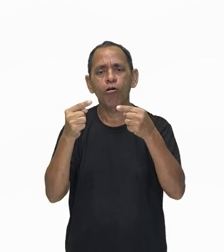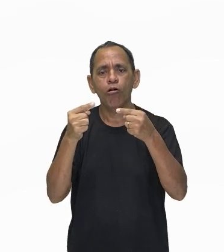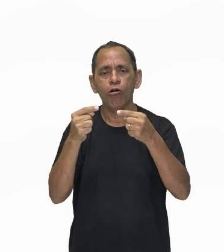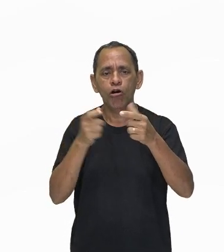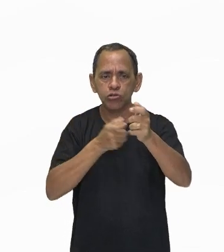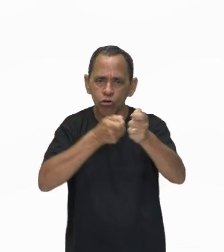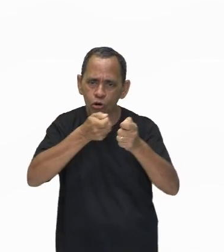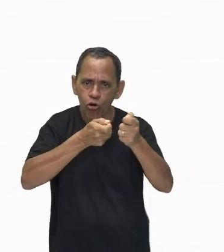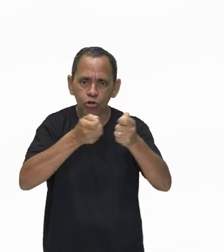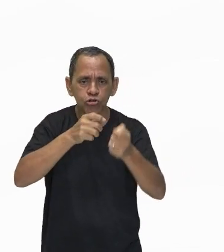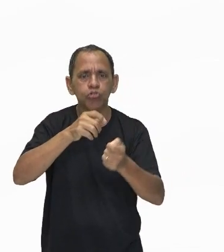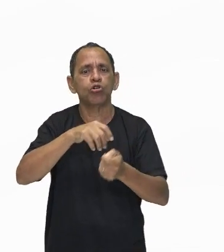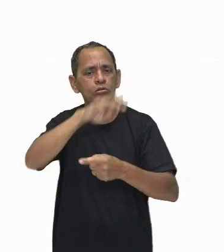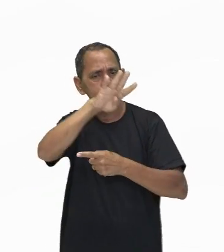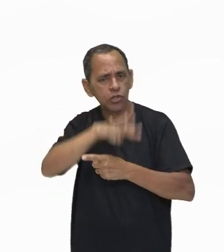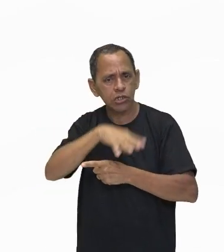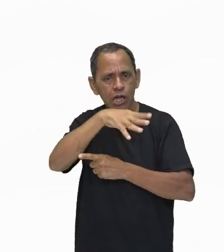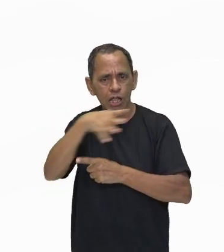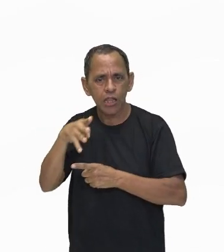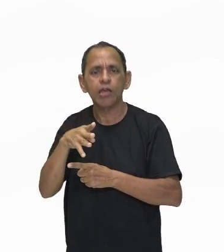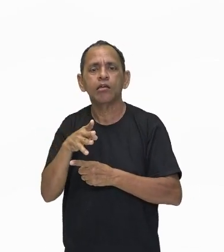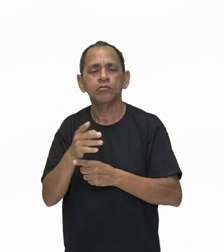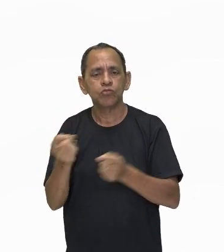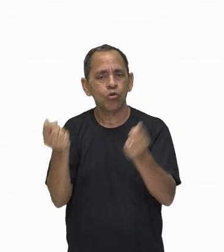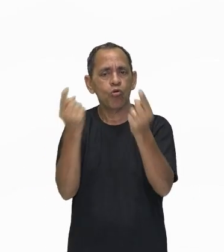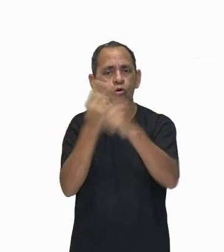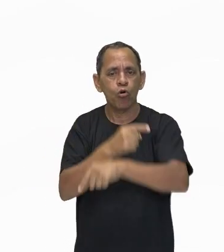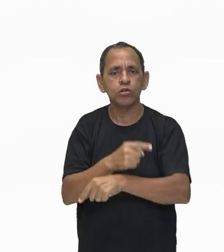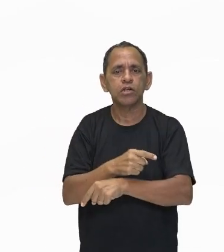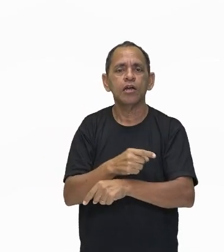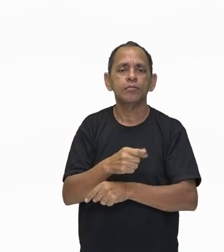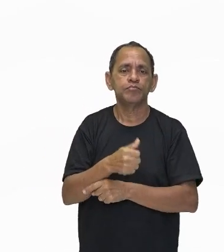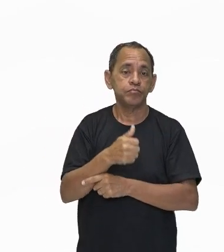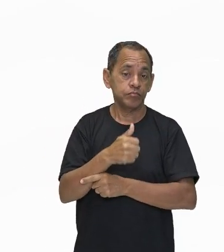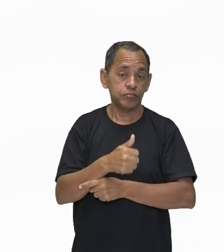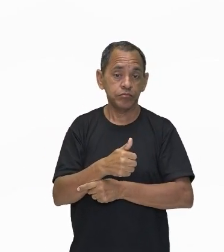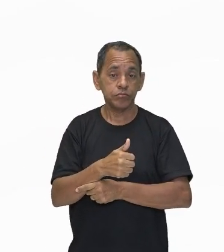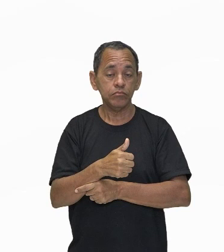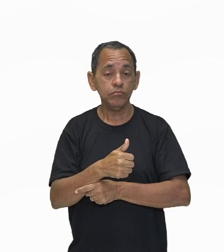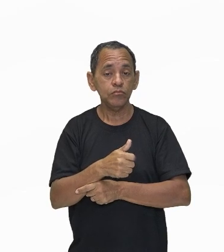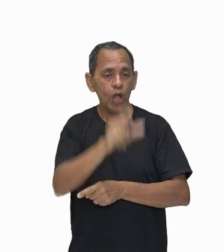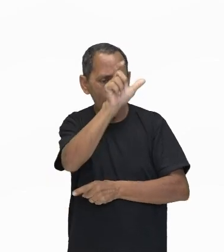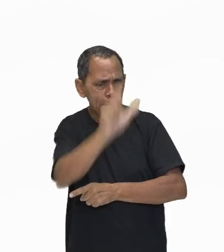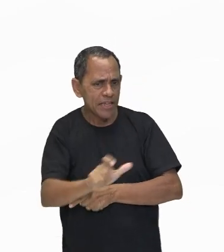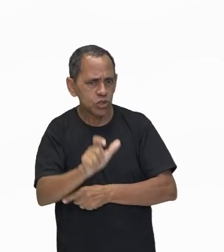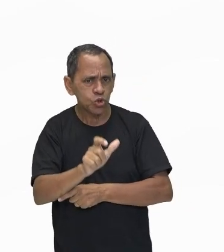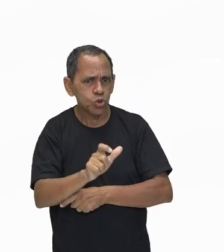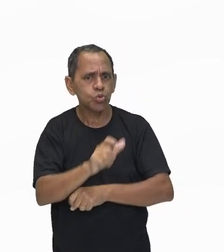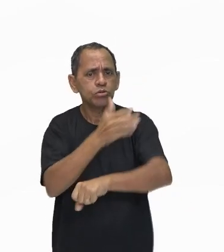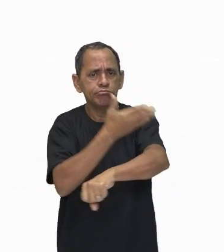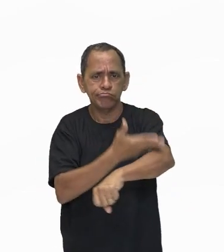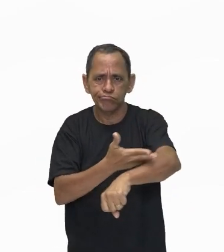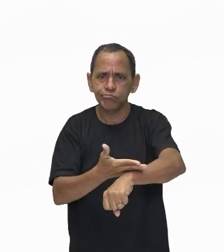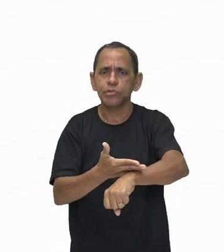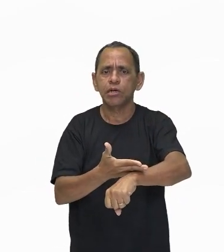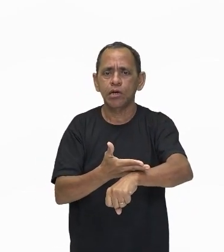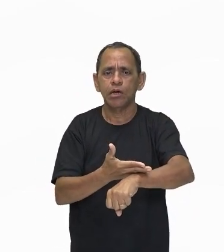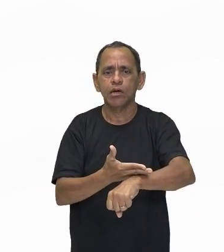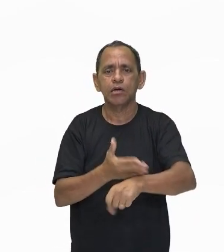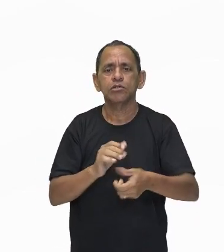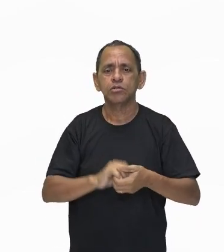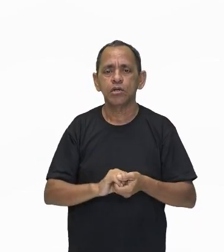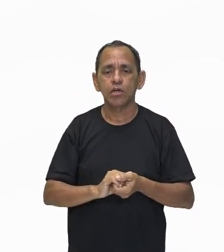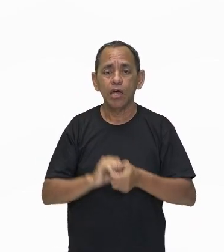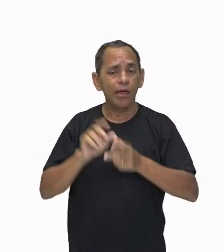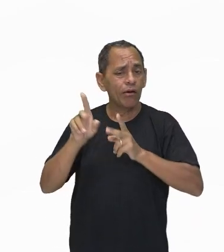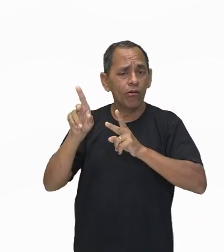homicídios contra brancos caíram 27% entre 2003 e 2014, o mesmo